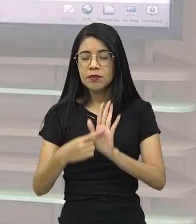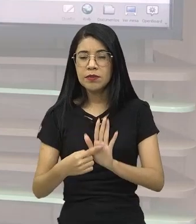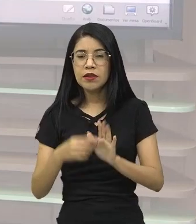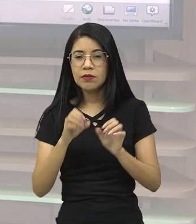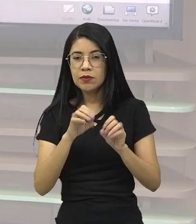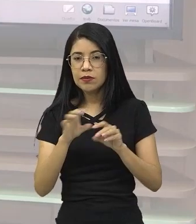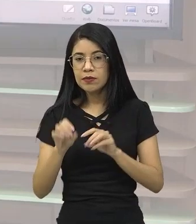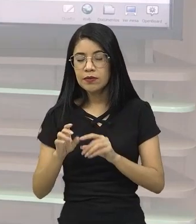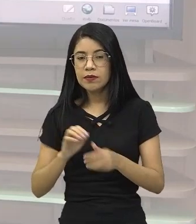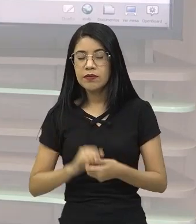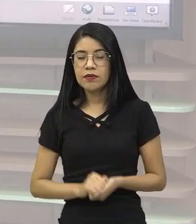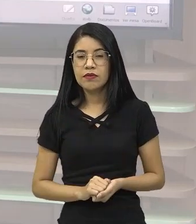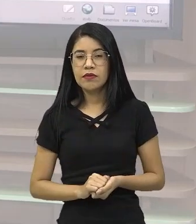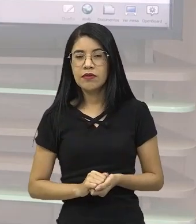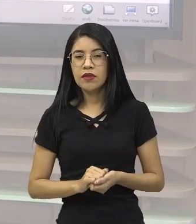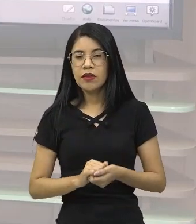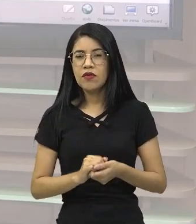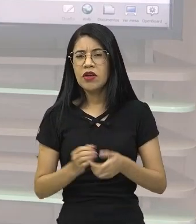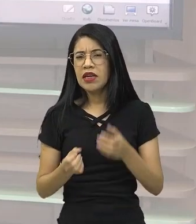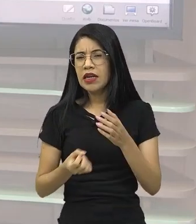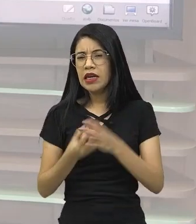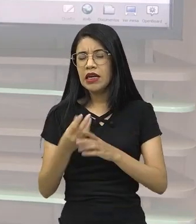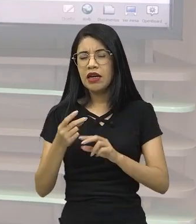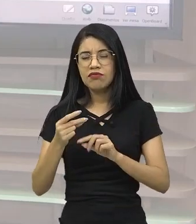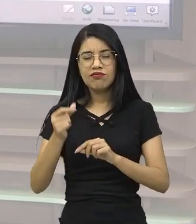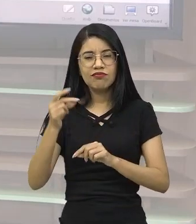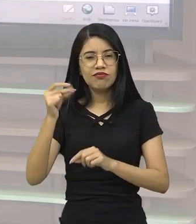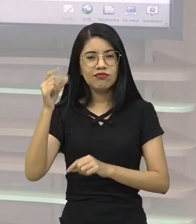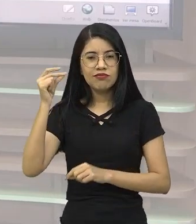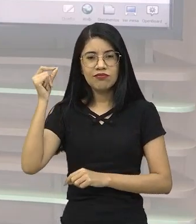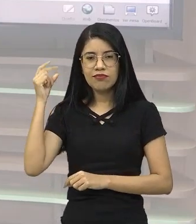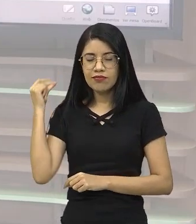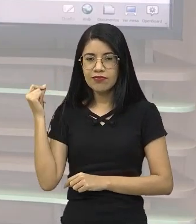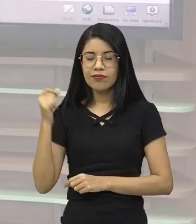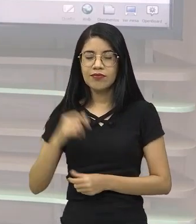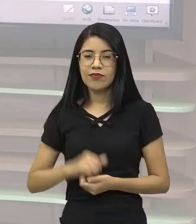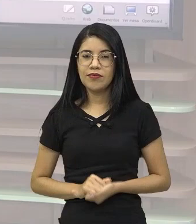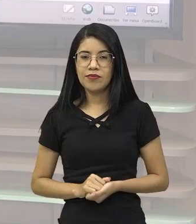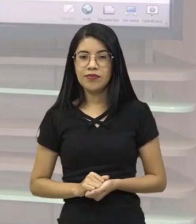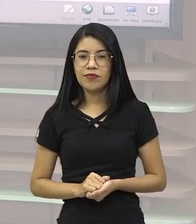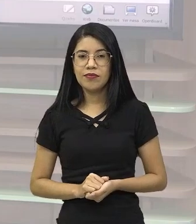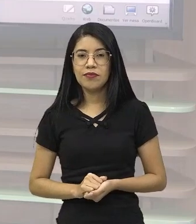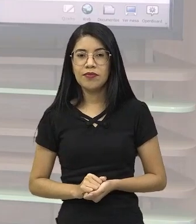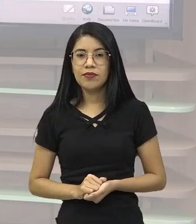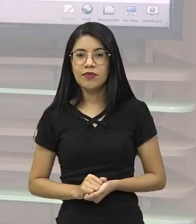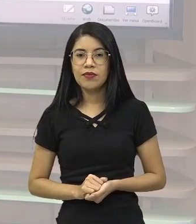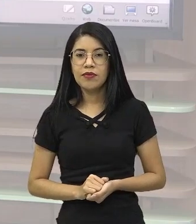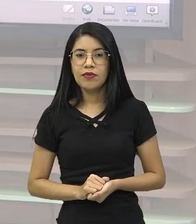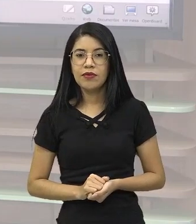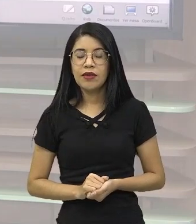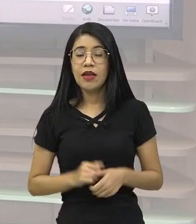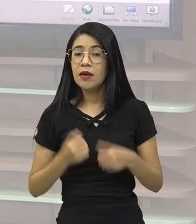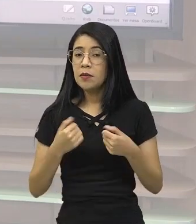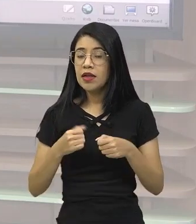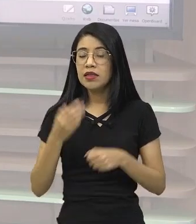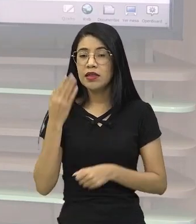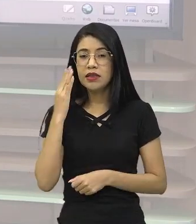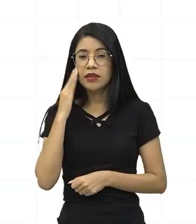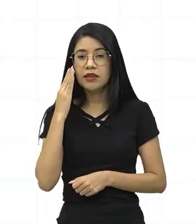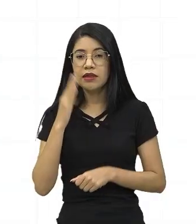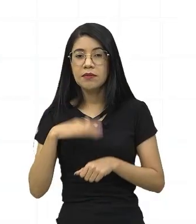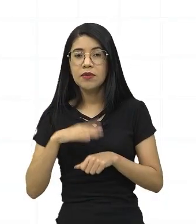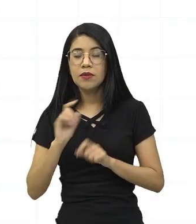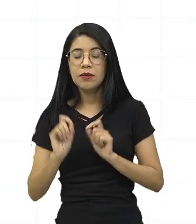traz. Inventado há muito tempo, certo? O que mais que nós precisamos entender sobre a fábula? Que ela